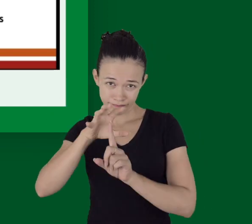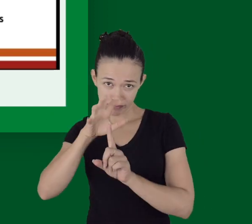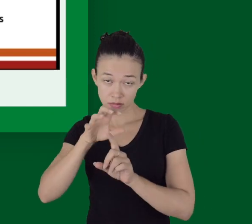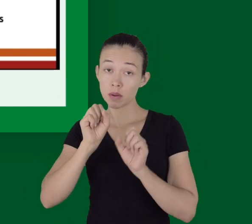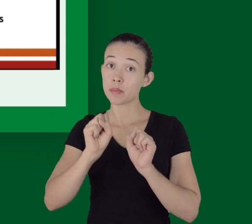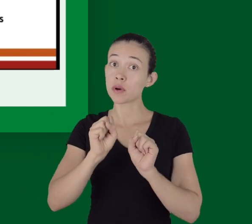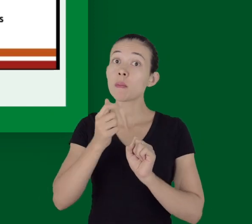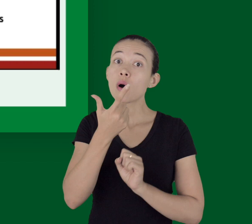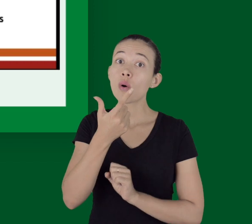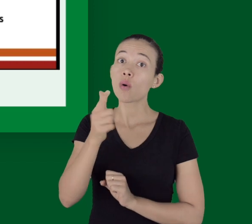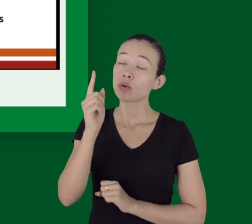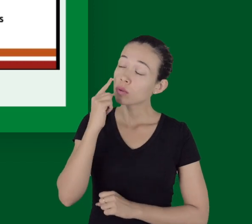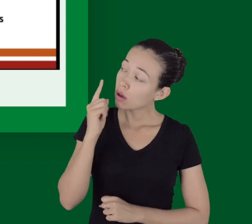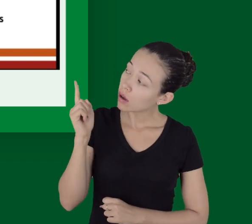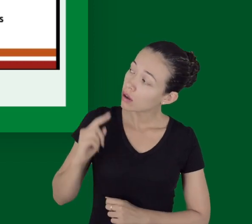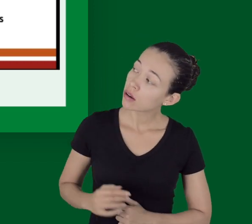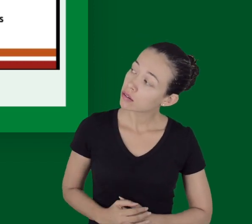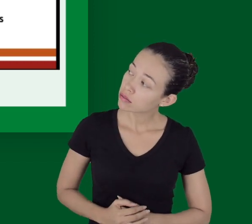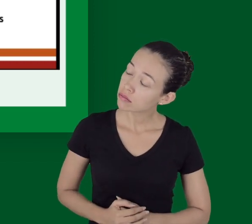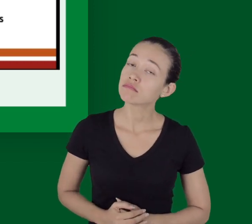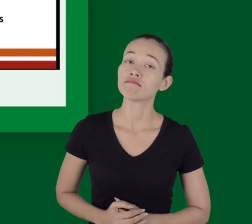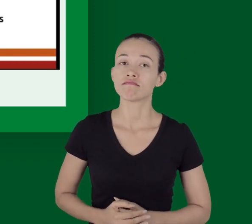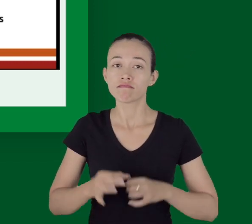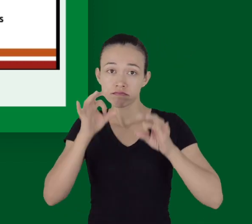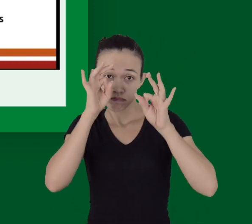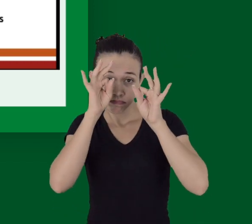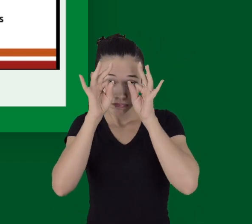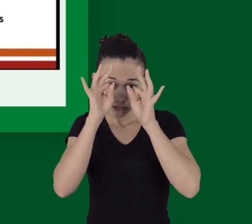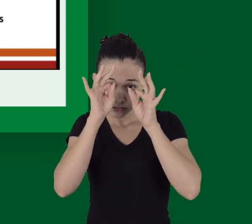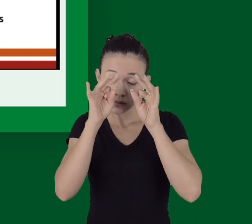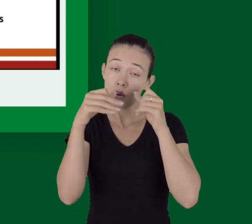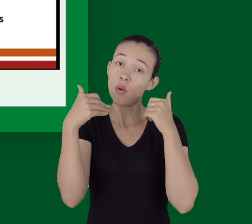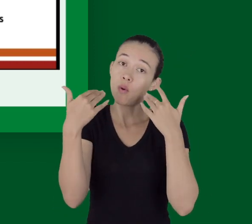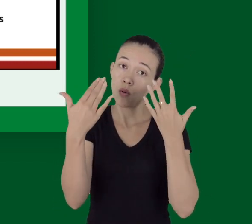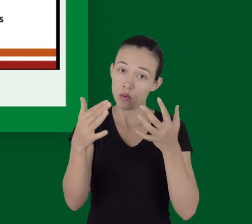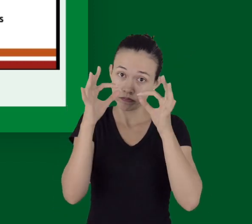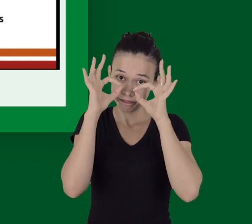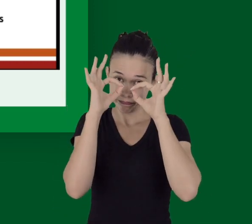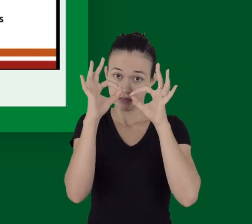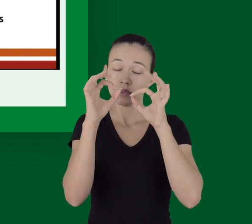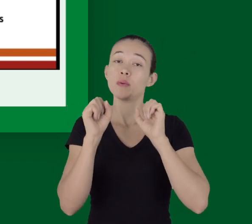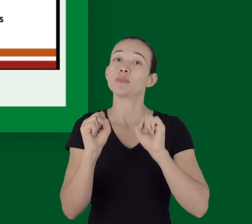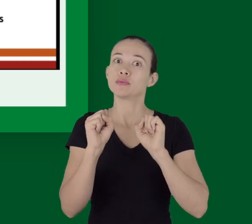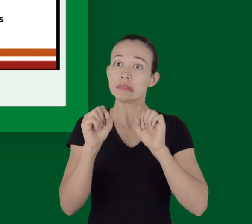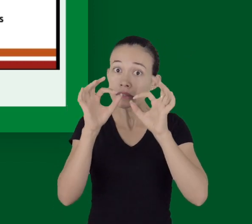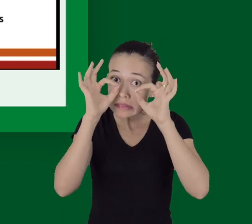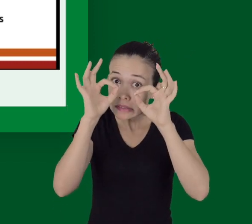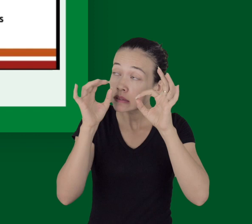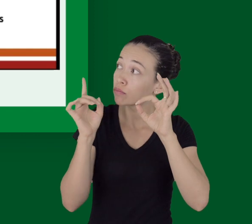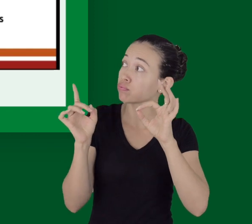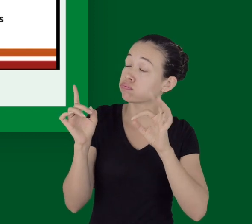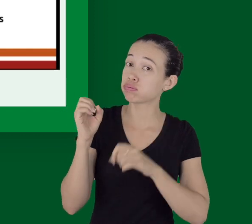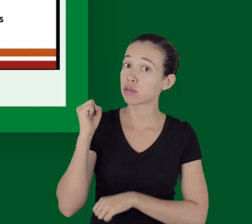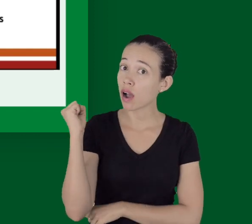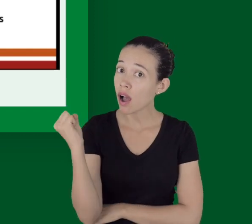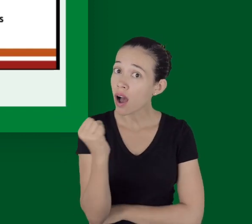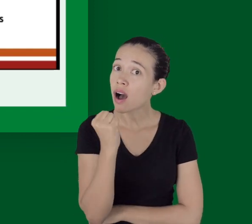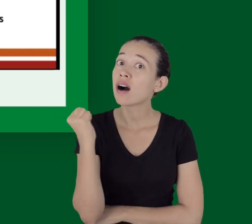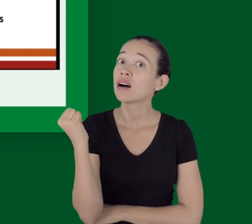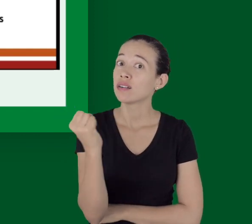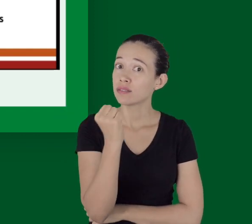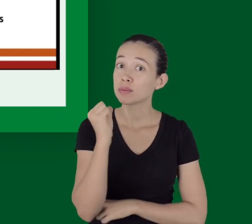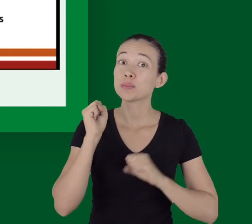também miose ou midríase. Né? Lembrando que a midríase é alta, ela é muito grave, que ela é compatível, inclusive,